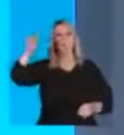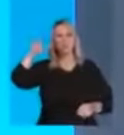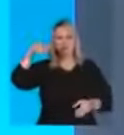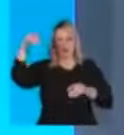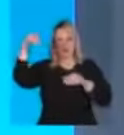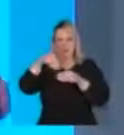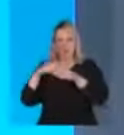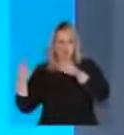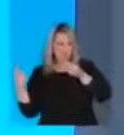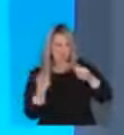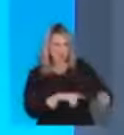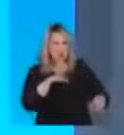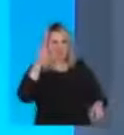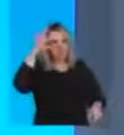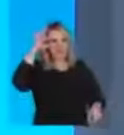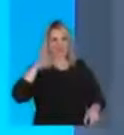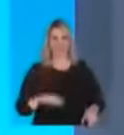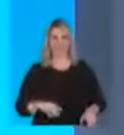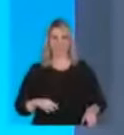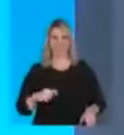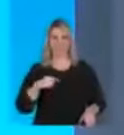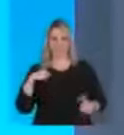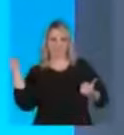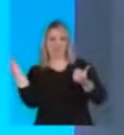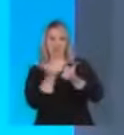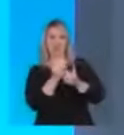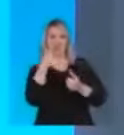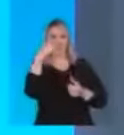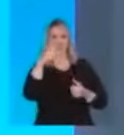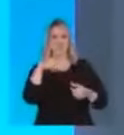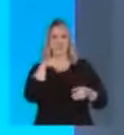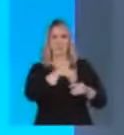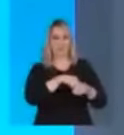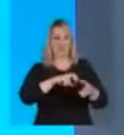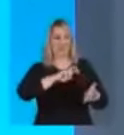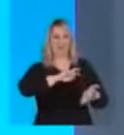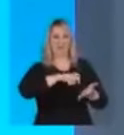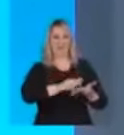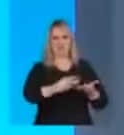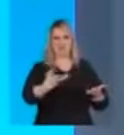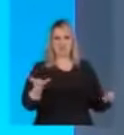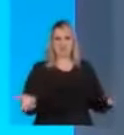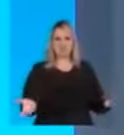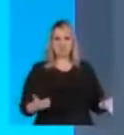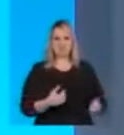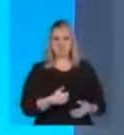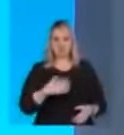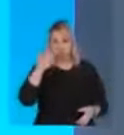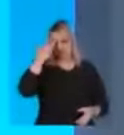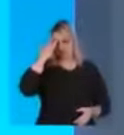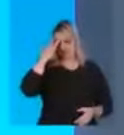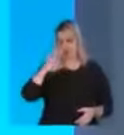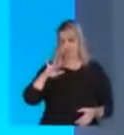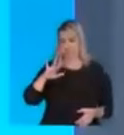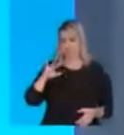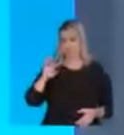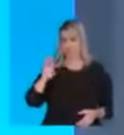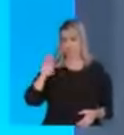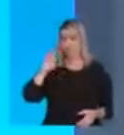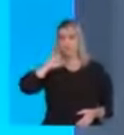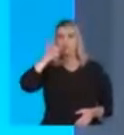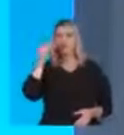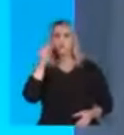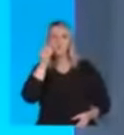votou contra a Dilma depois se licenciou e botou um suplente para tá no seu impitma aliás eu não sei se foi Pôncio Pilatos ou